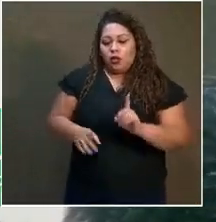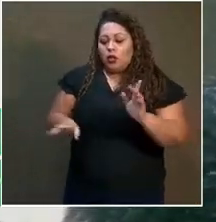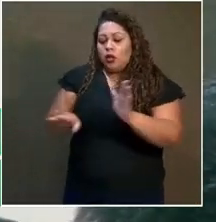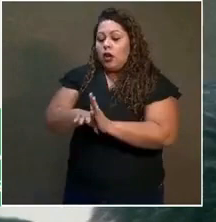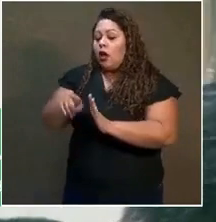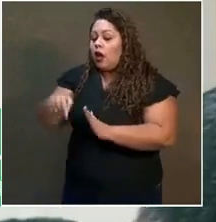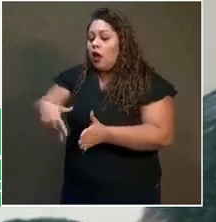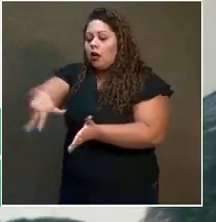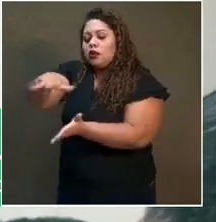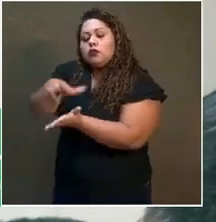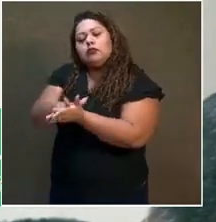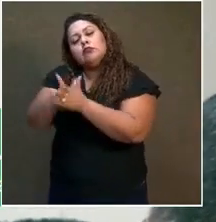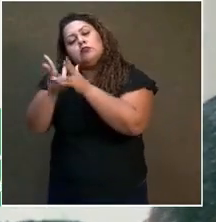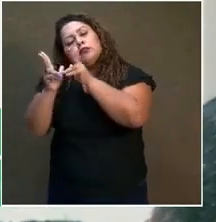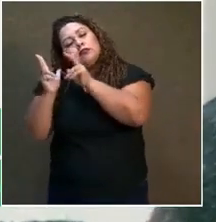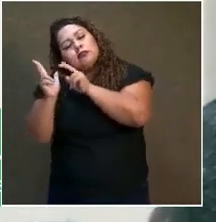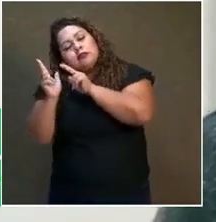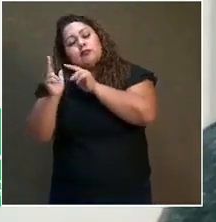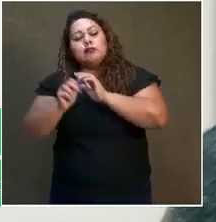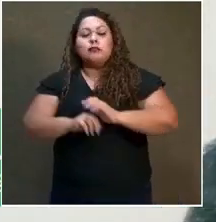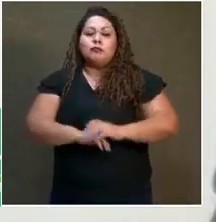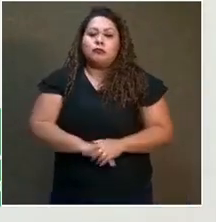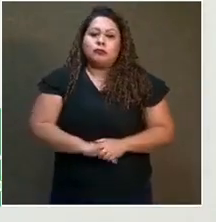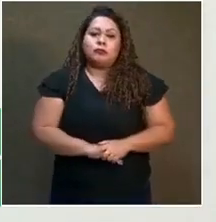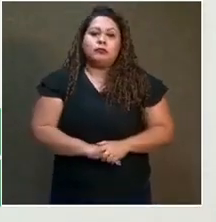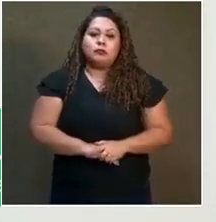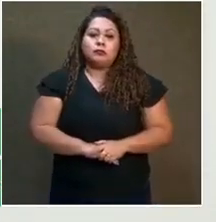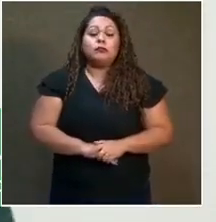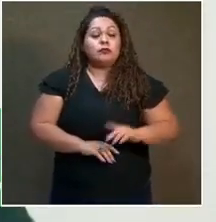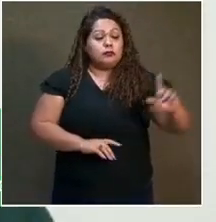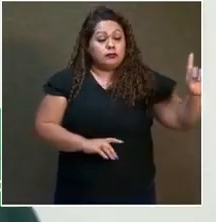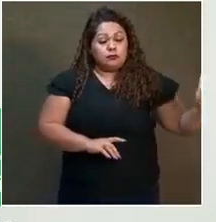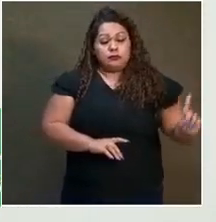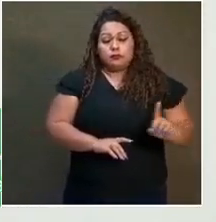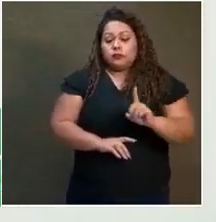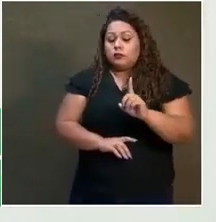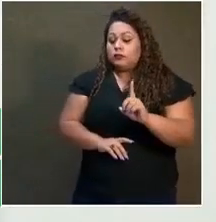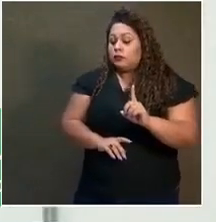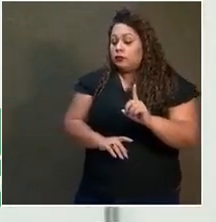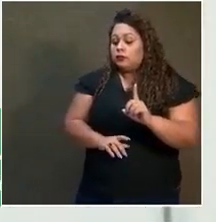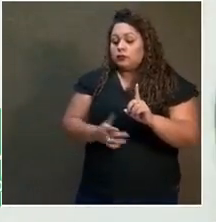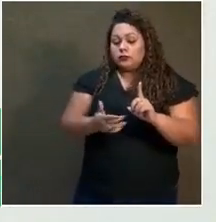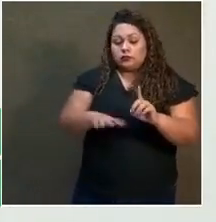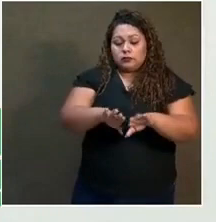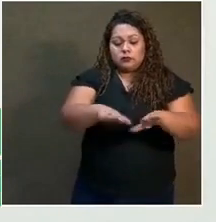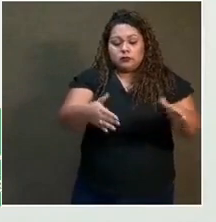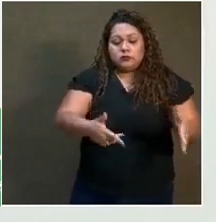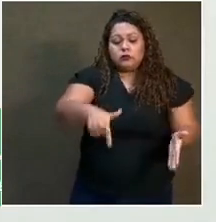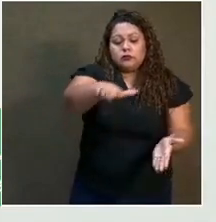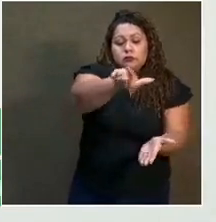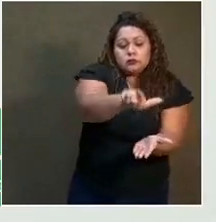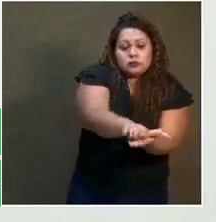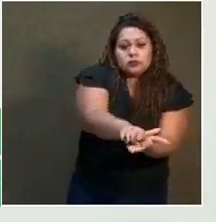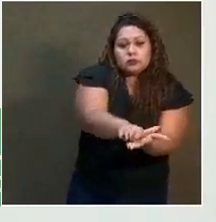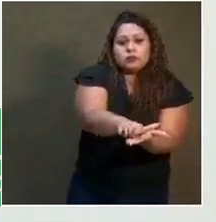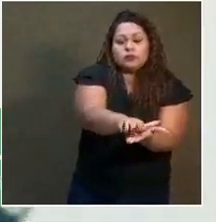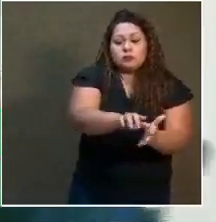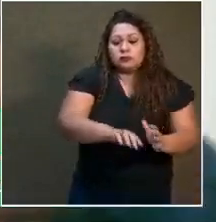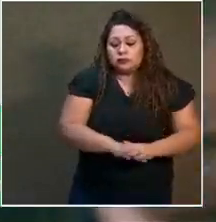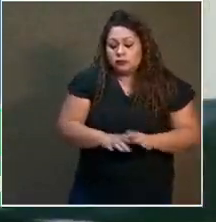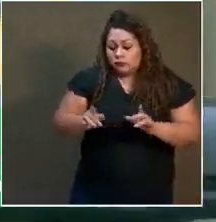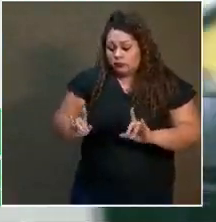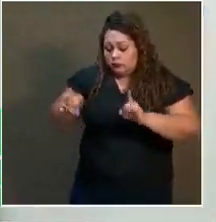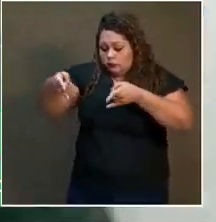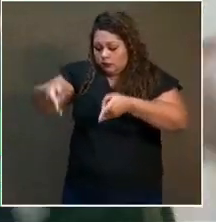ali estava dormindo, deitada. Ele chegou, colocou a arma na escrivaninha, o promotor deixou aqui muito claro que a cama ficava